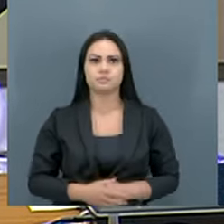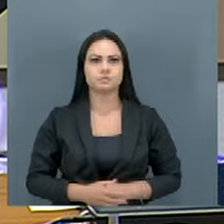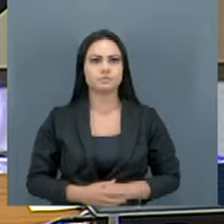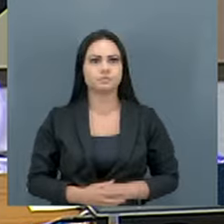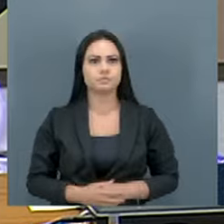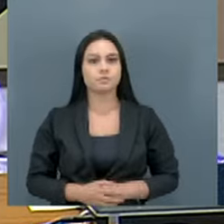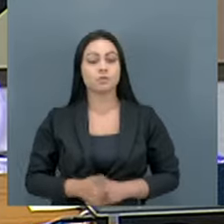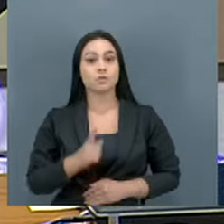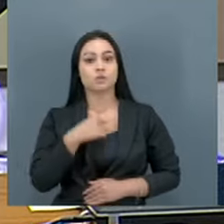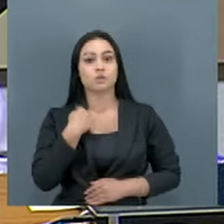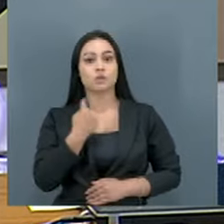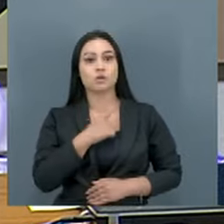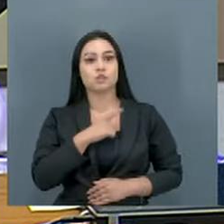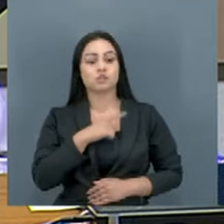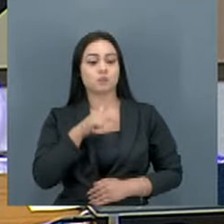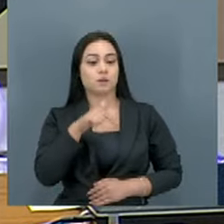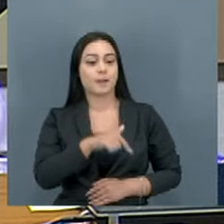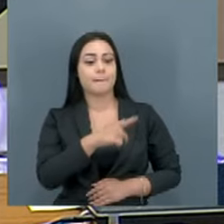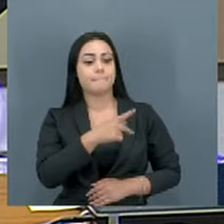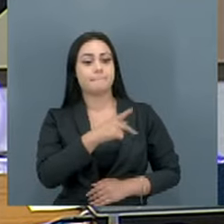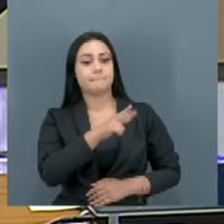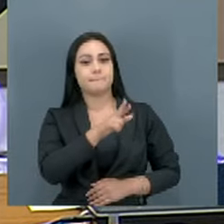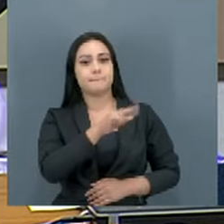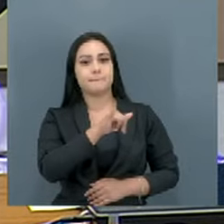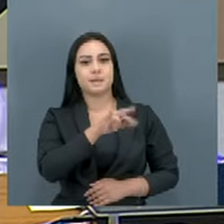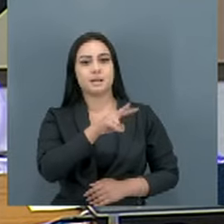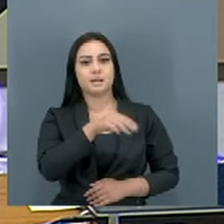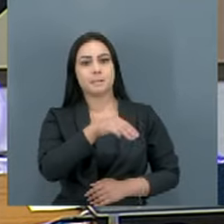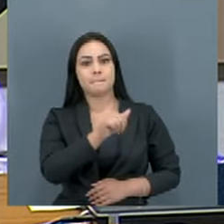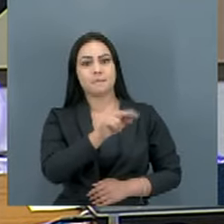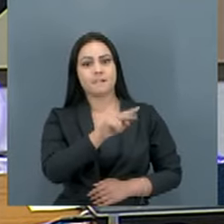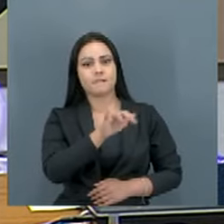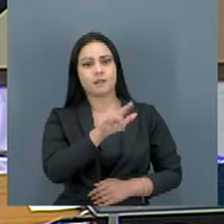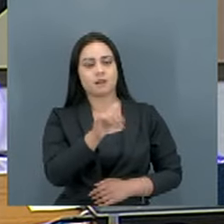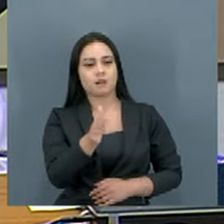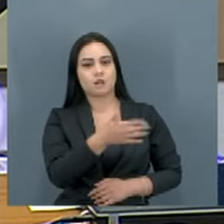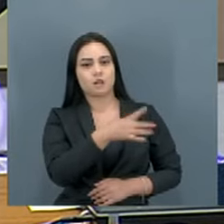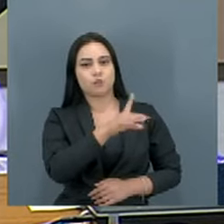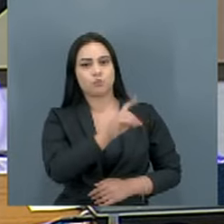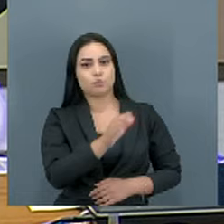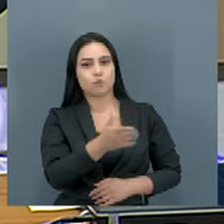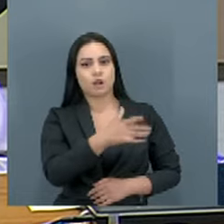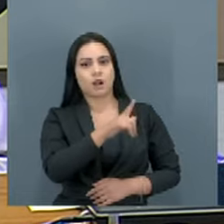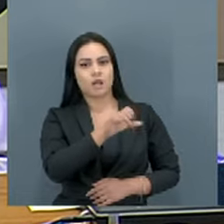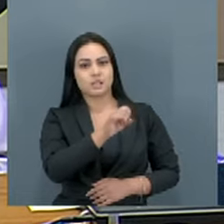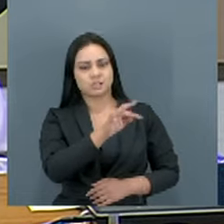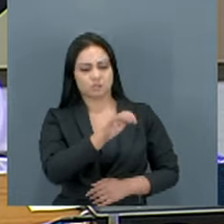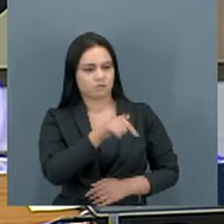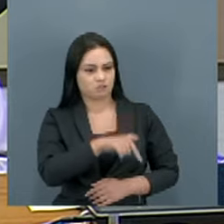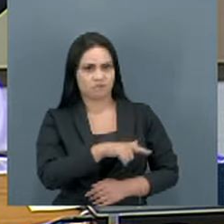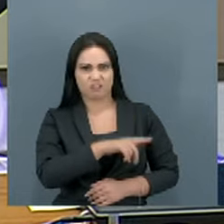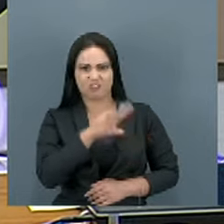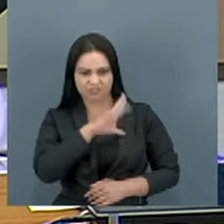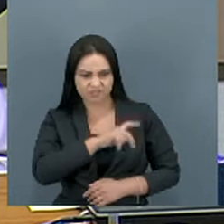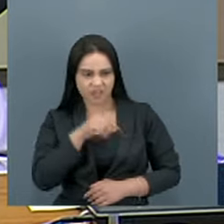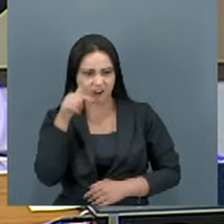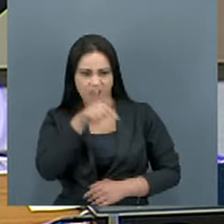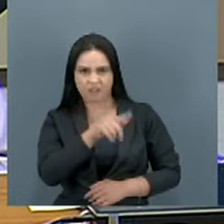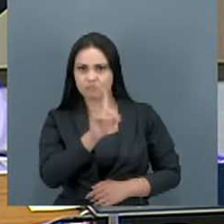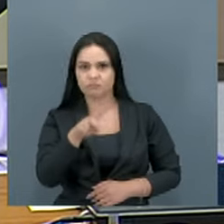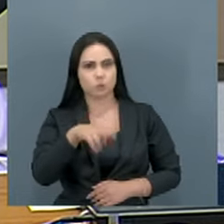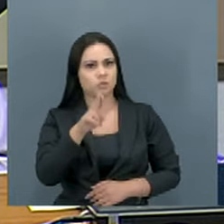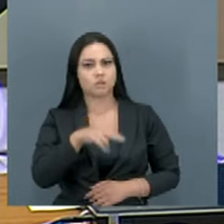Nós somos de Primavera do Leste, a FUNAI nunca que passou. Até também na